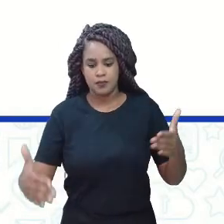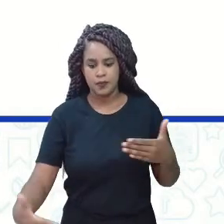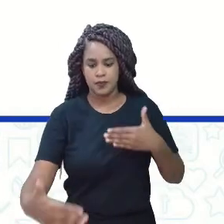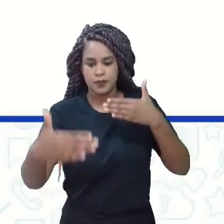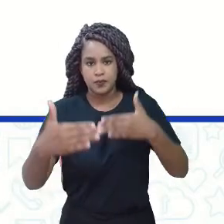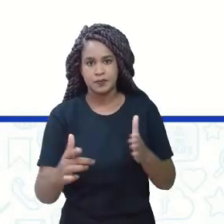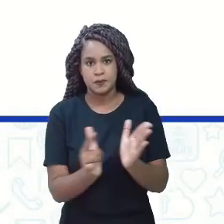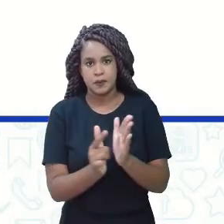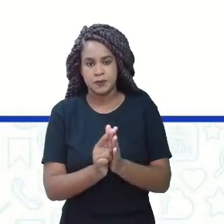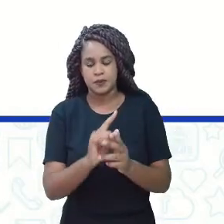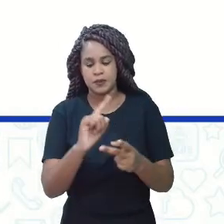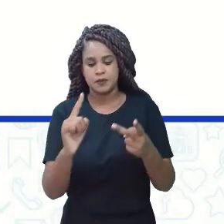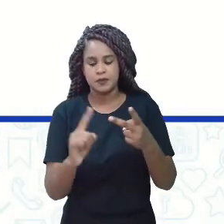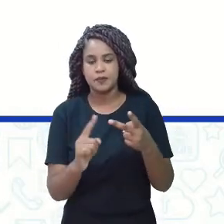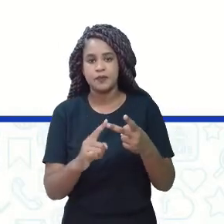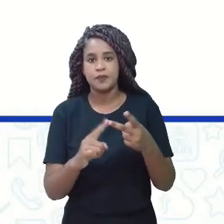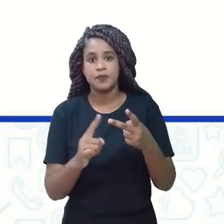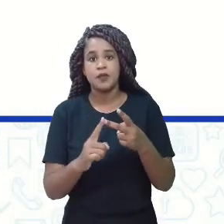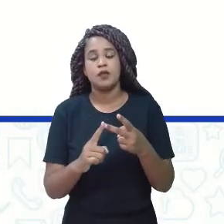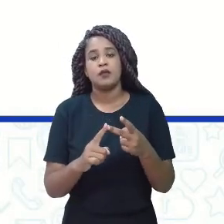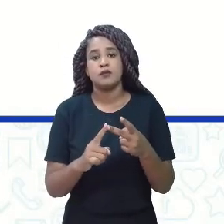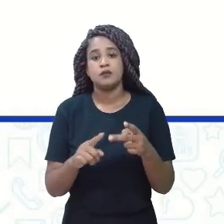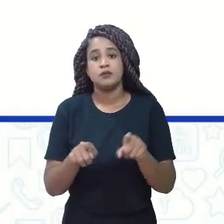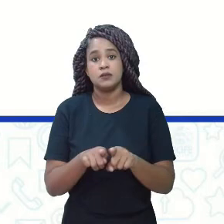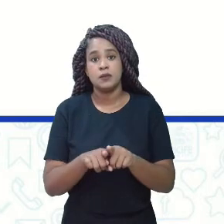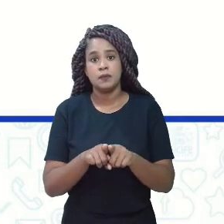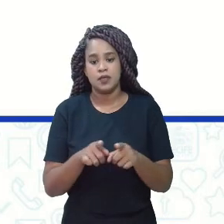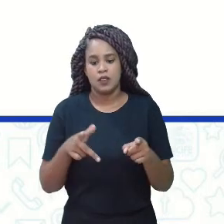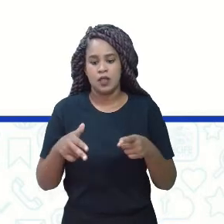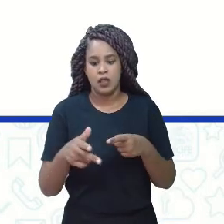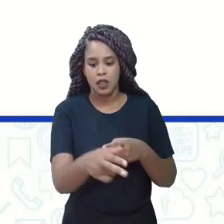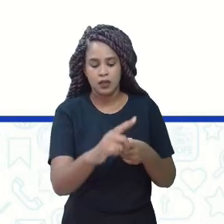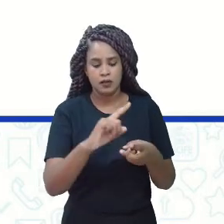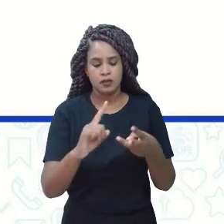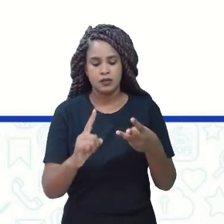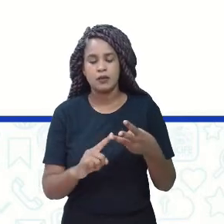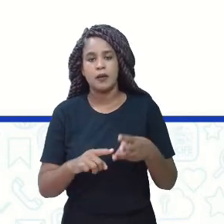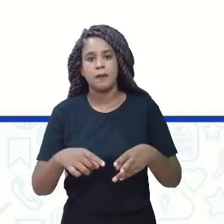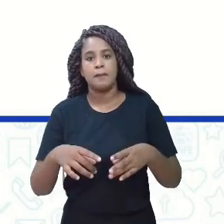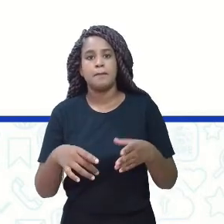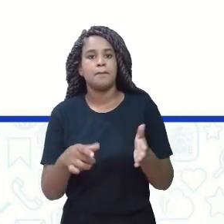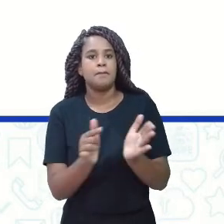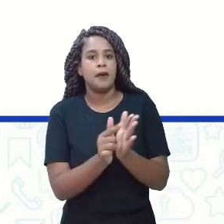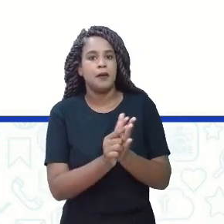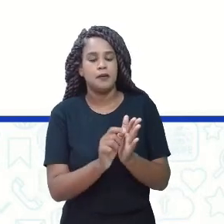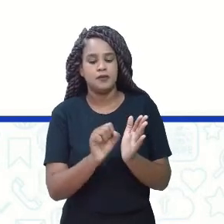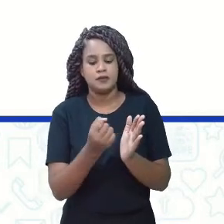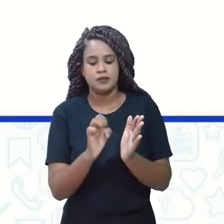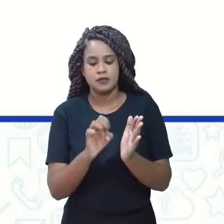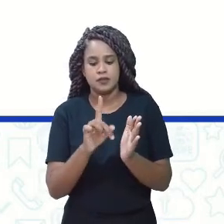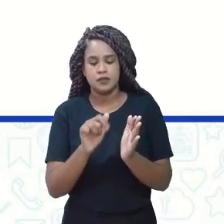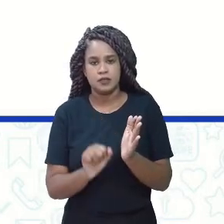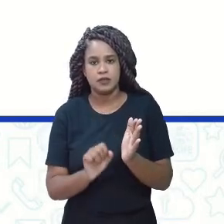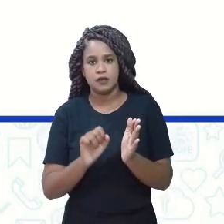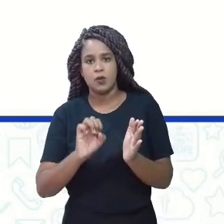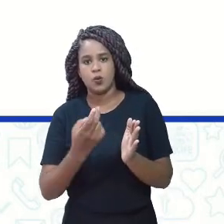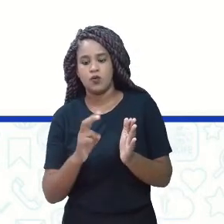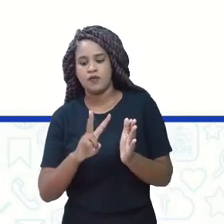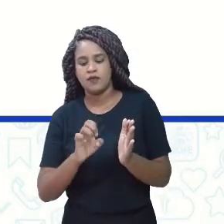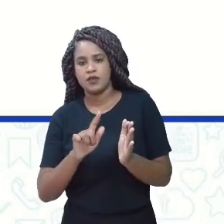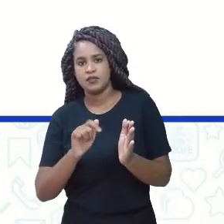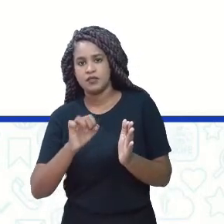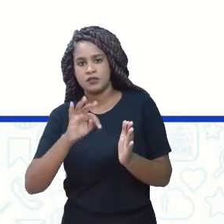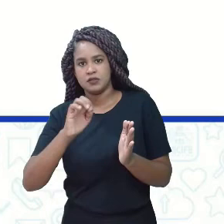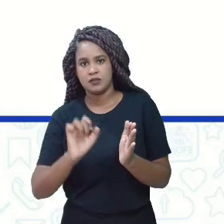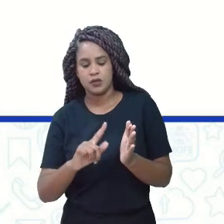de sapato, tesoura sem ponta, papel de seda, papel vegetal, papel manteiga, cola, papel